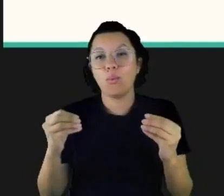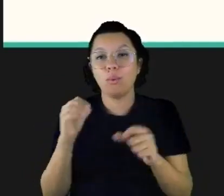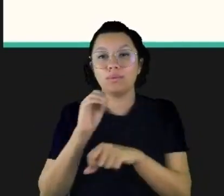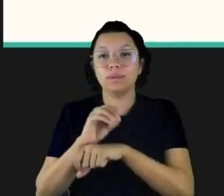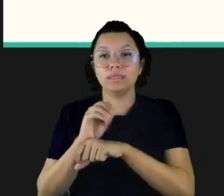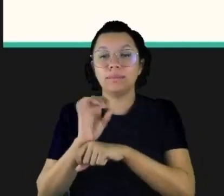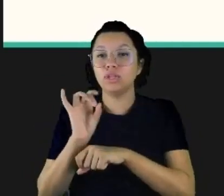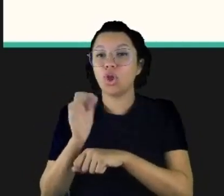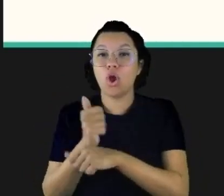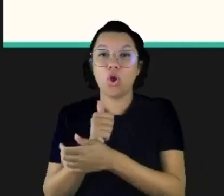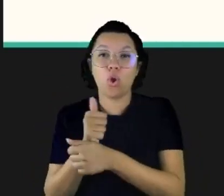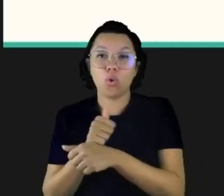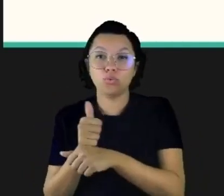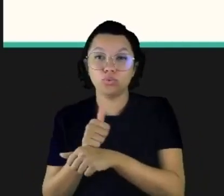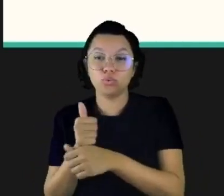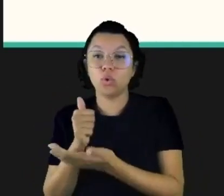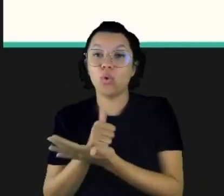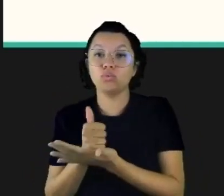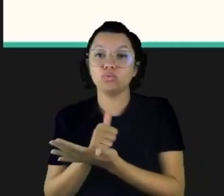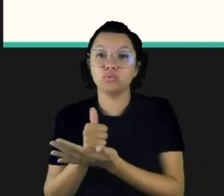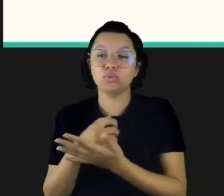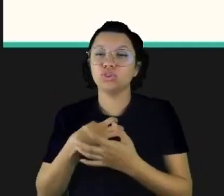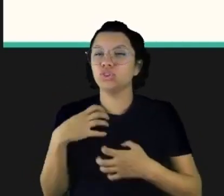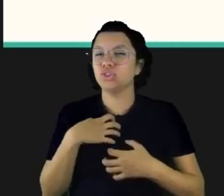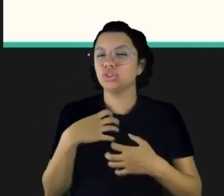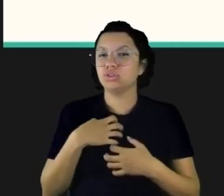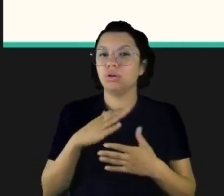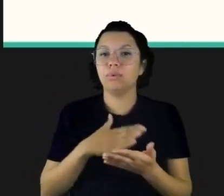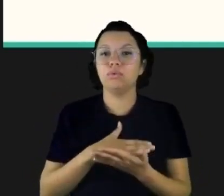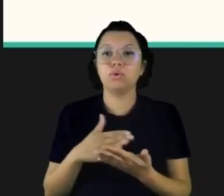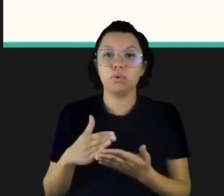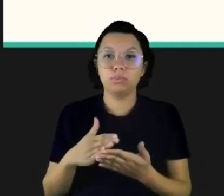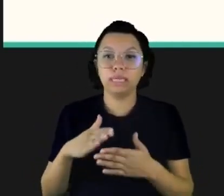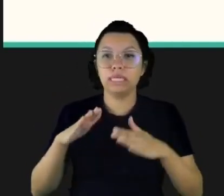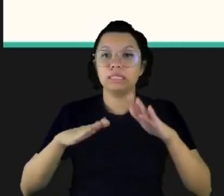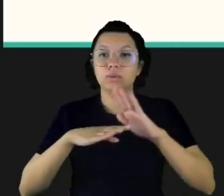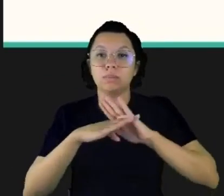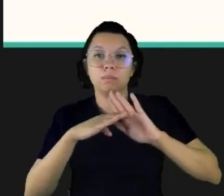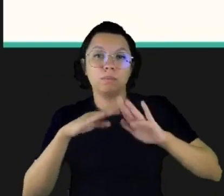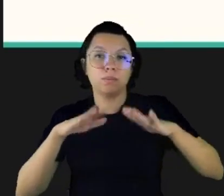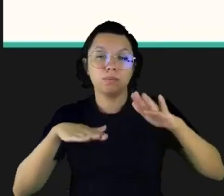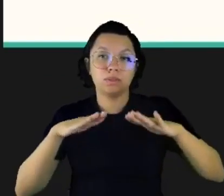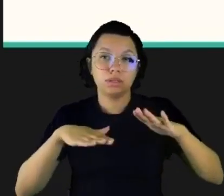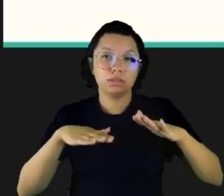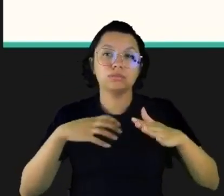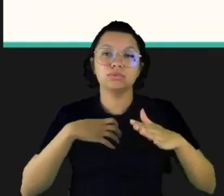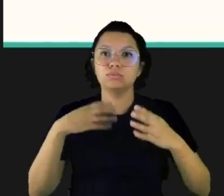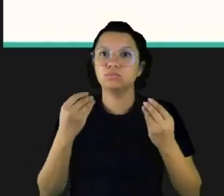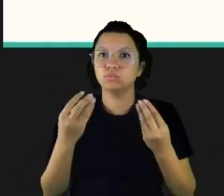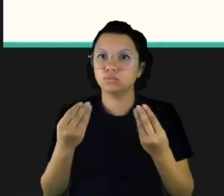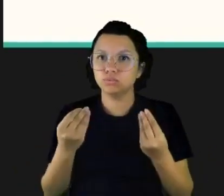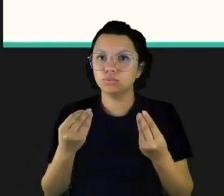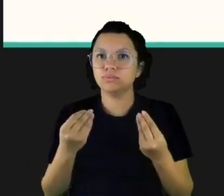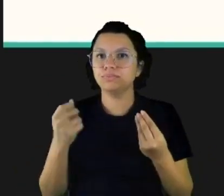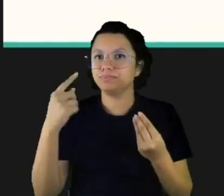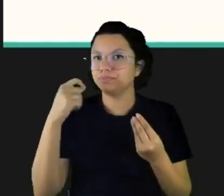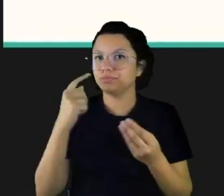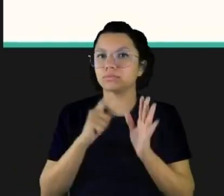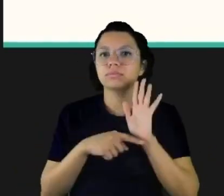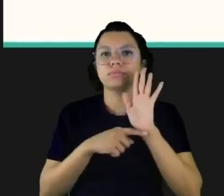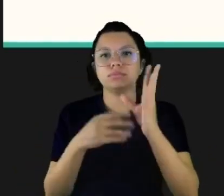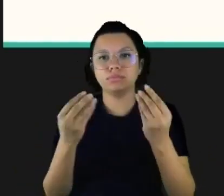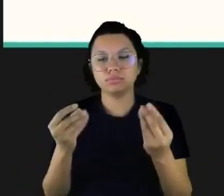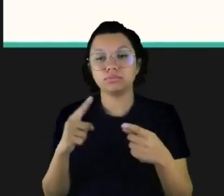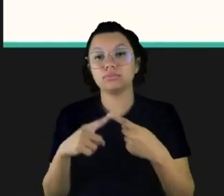de sintomas. Então, na fase inicial e moderada, os sintomas são muito intensos. Então, a medicação ajuda muito. Mas